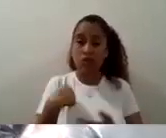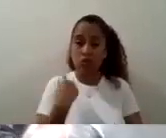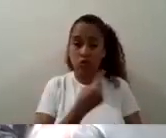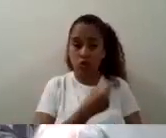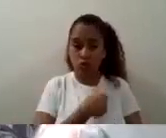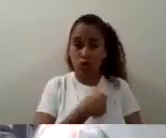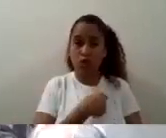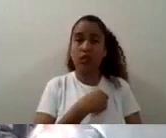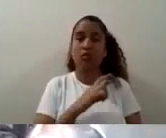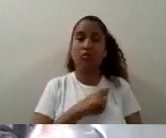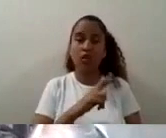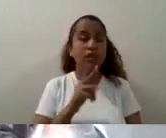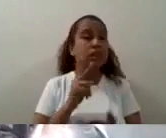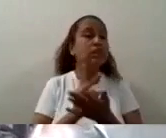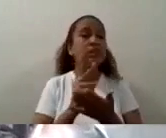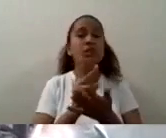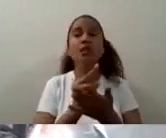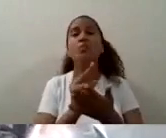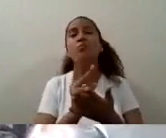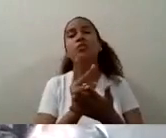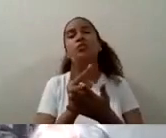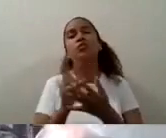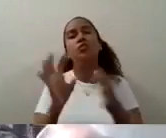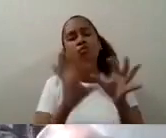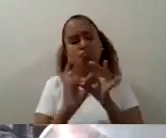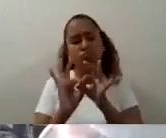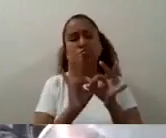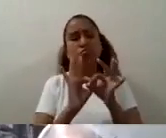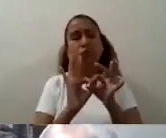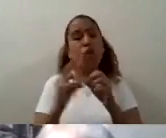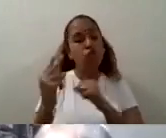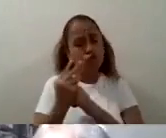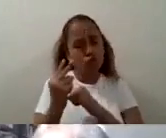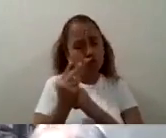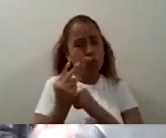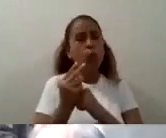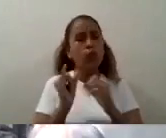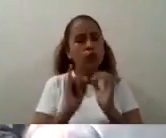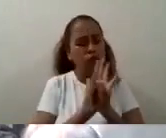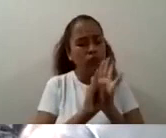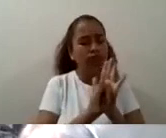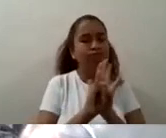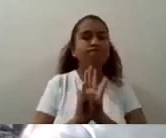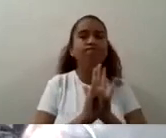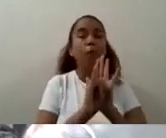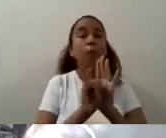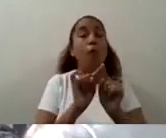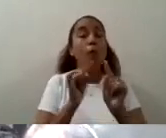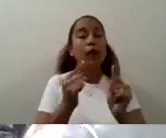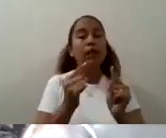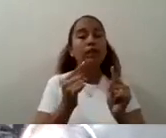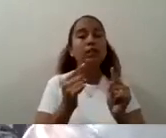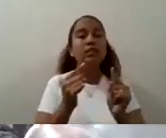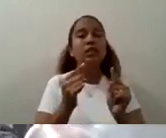unidade, preservando as nossas identidades, mas não fazendo delas muros